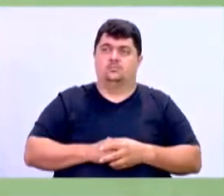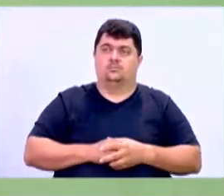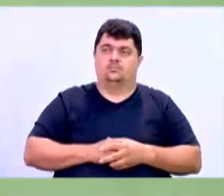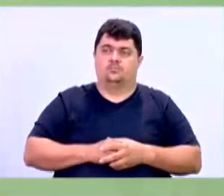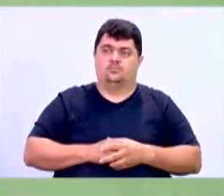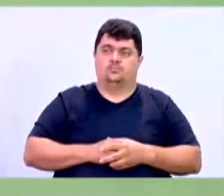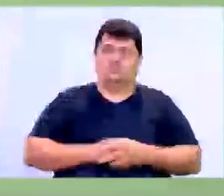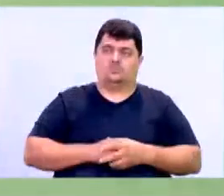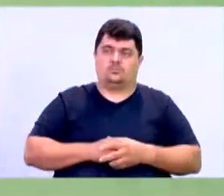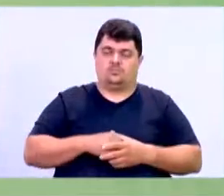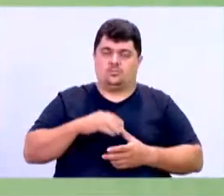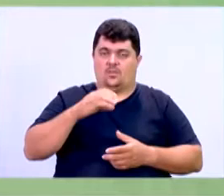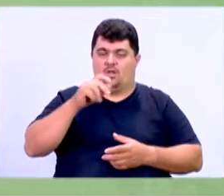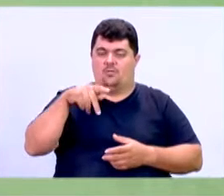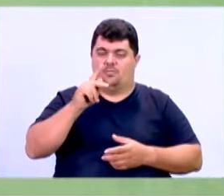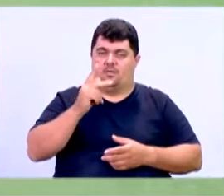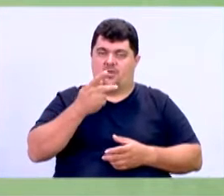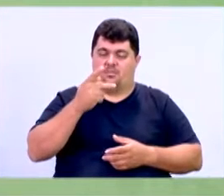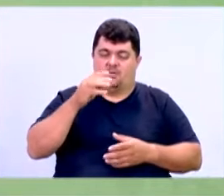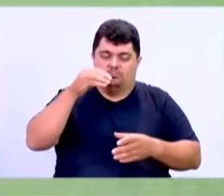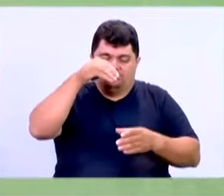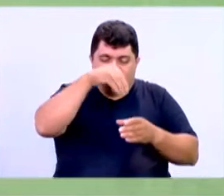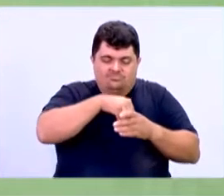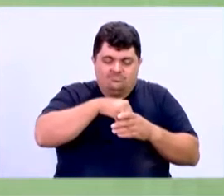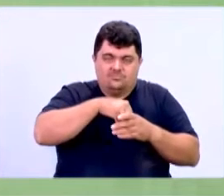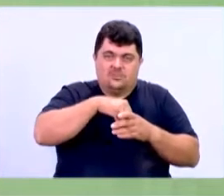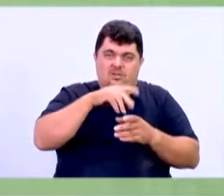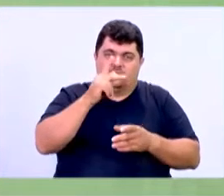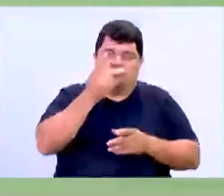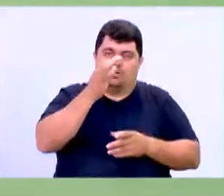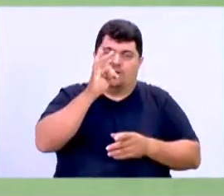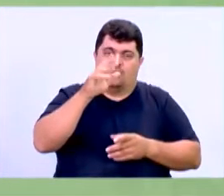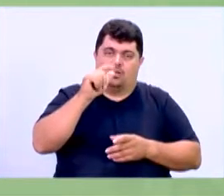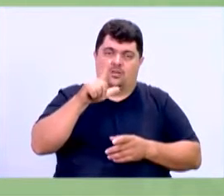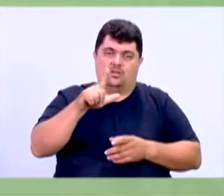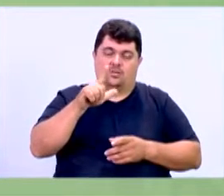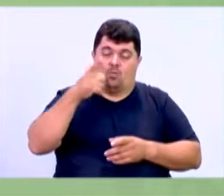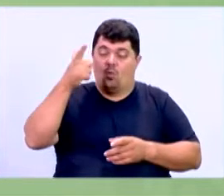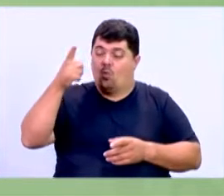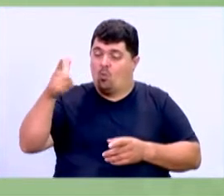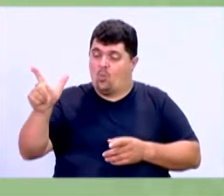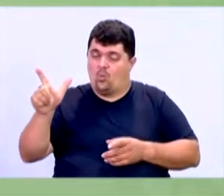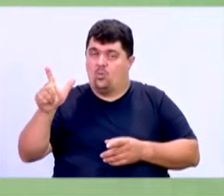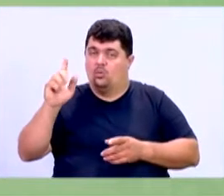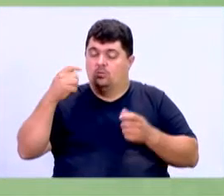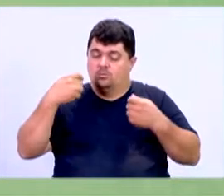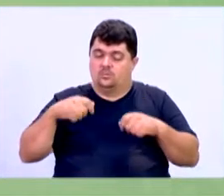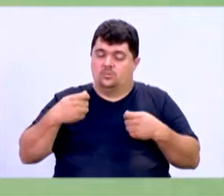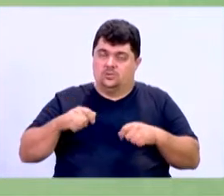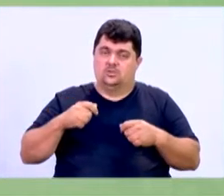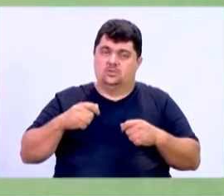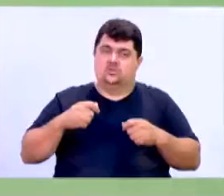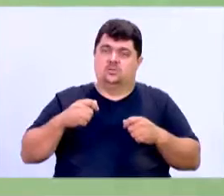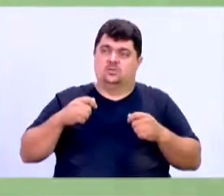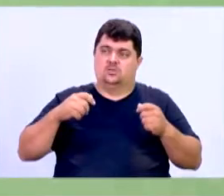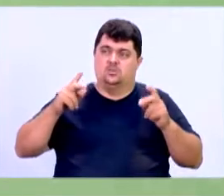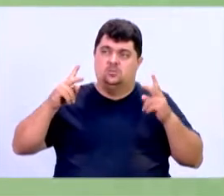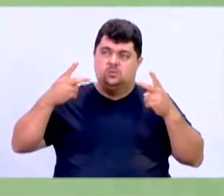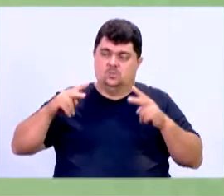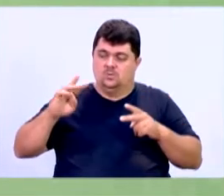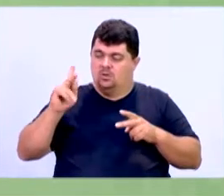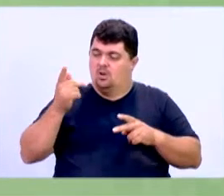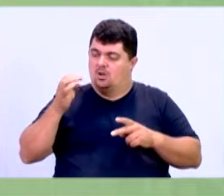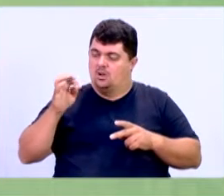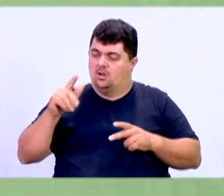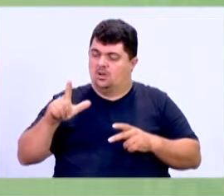PHP ele fica embutido no próprio HTML, enquanto que, em outros casos, é necessário gerar todo o código